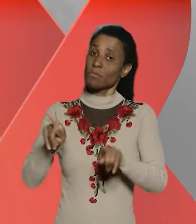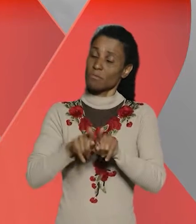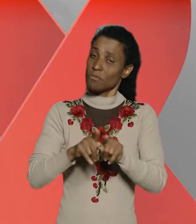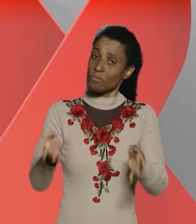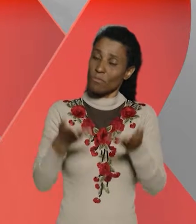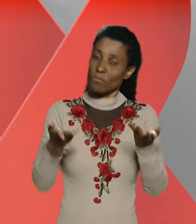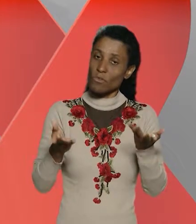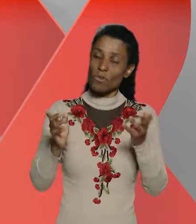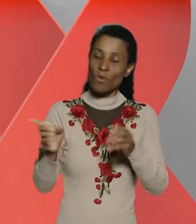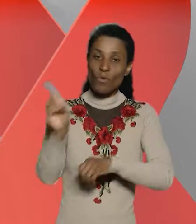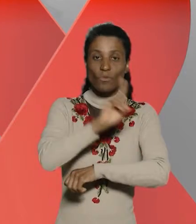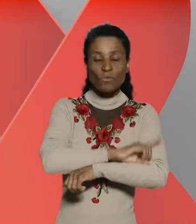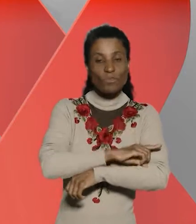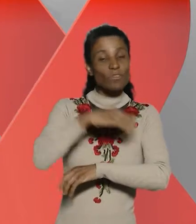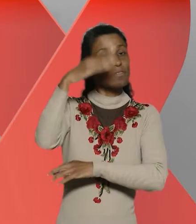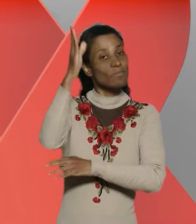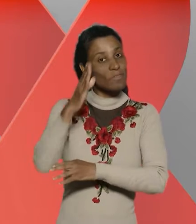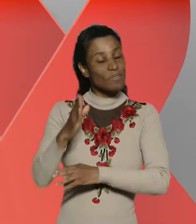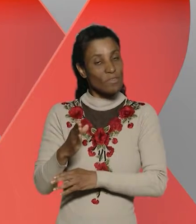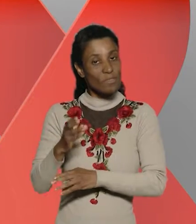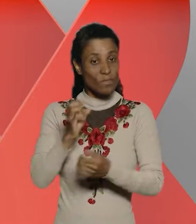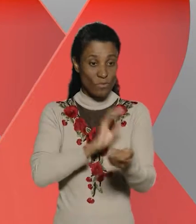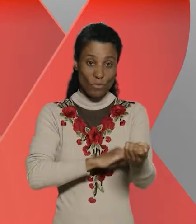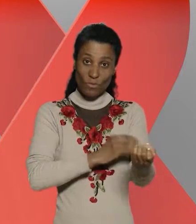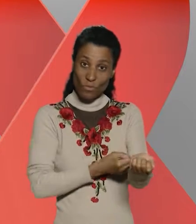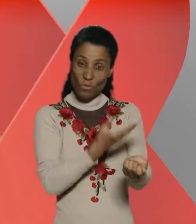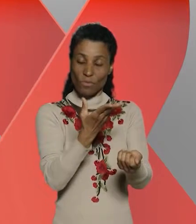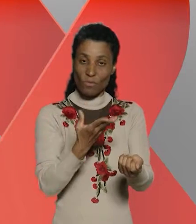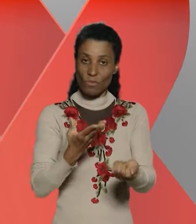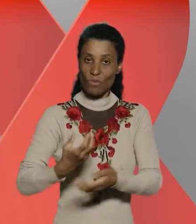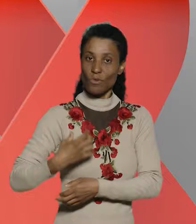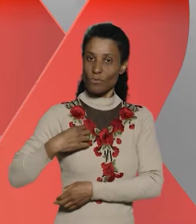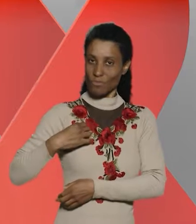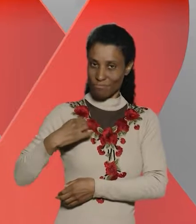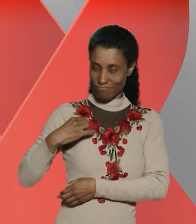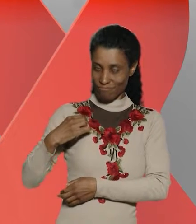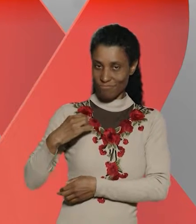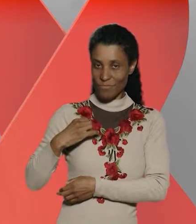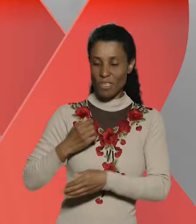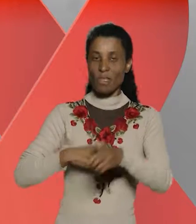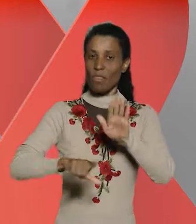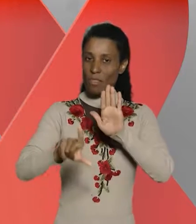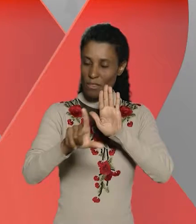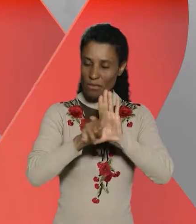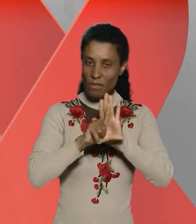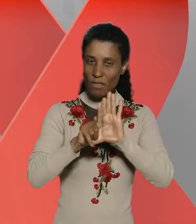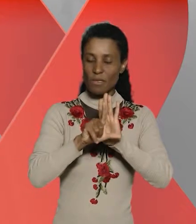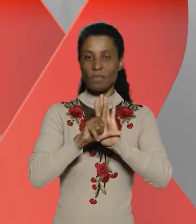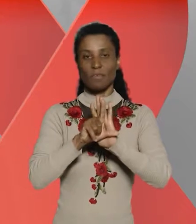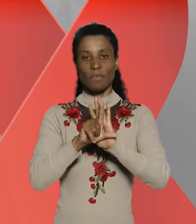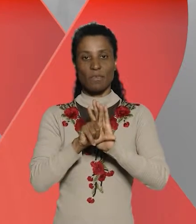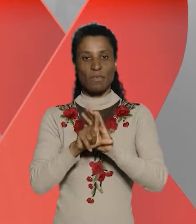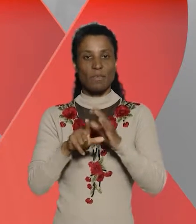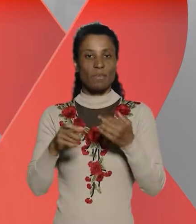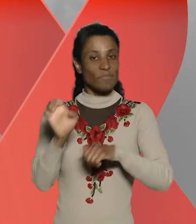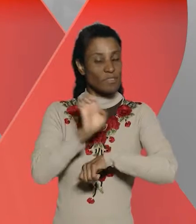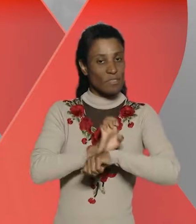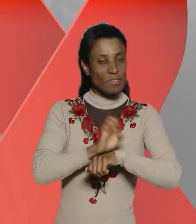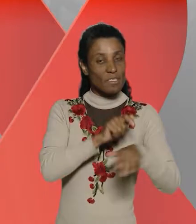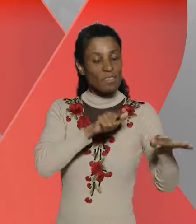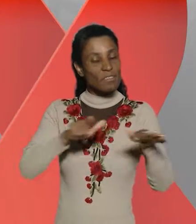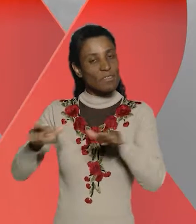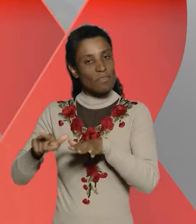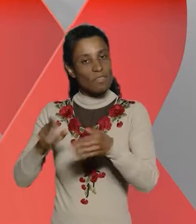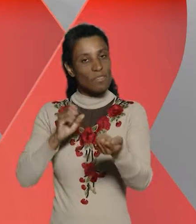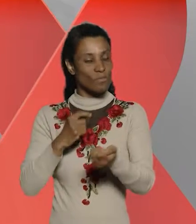Dia Nacional do Doador Voluntário. No Rio Grande do Sul, uma lei estadual criou ainda a Semana do Doador